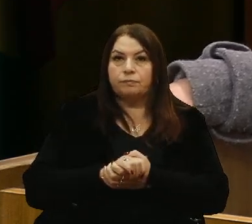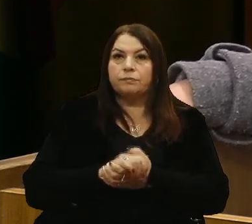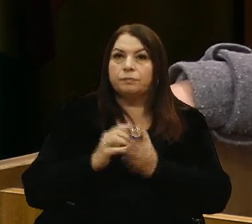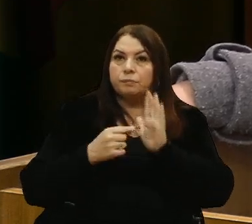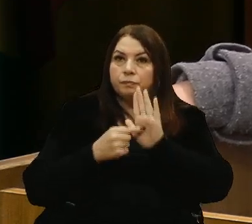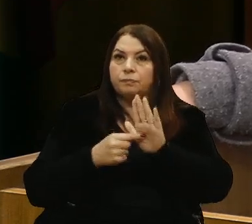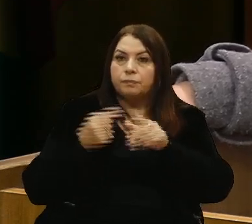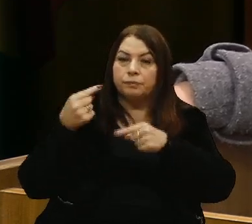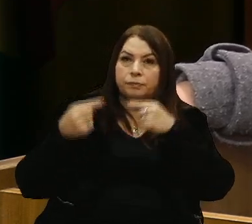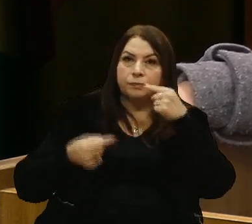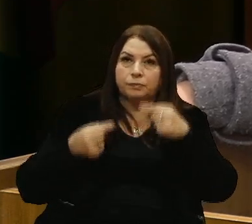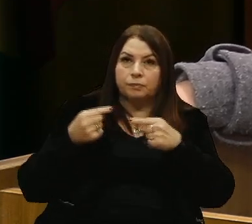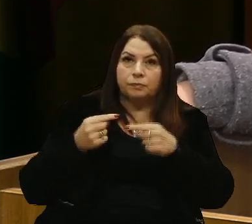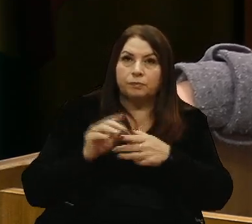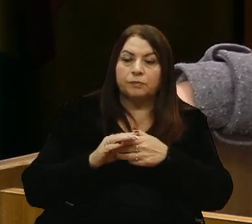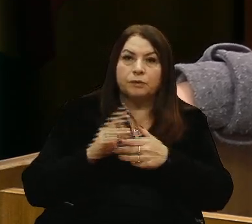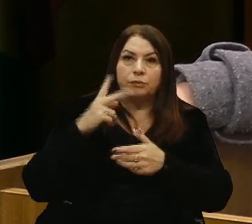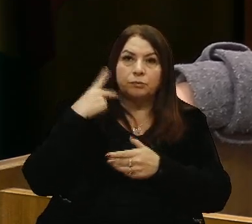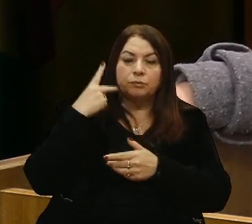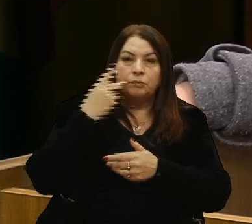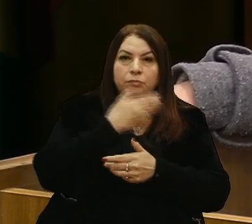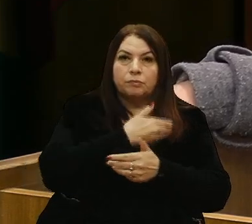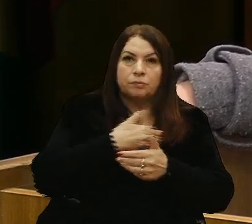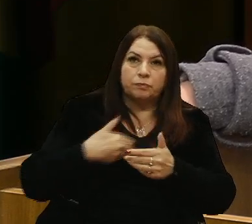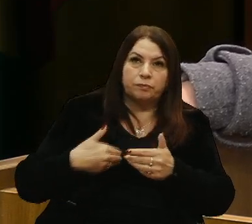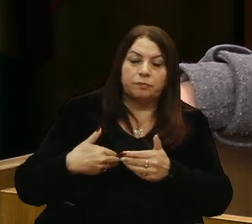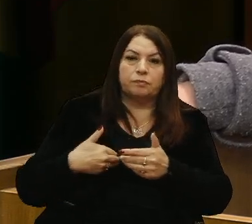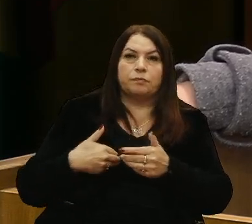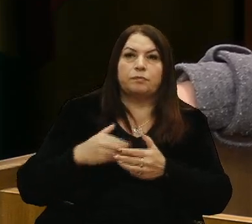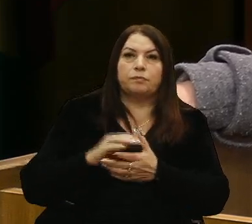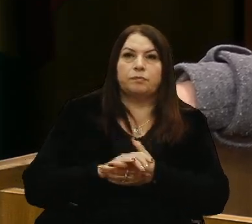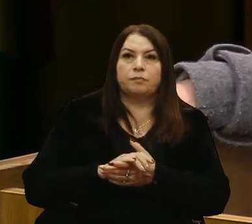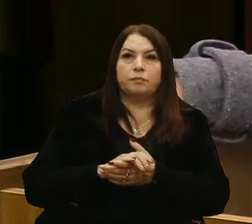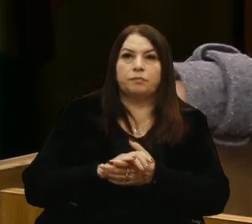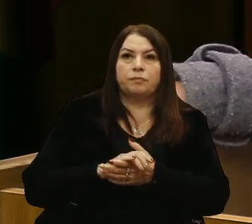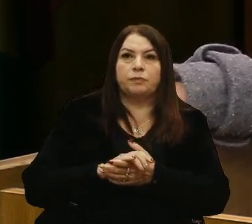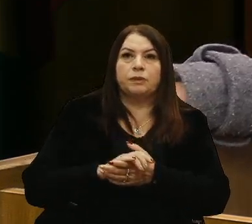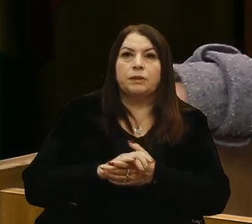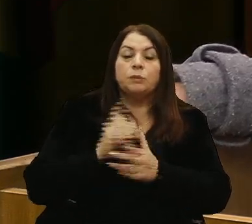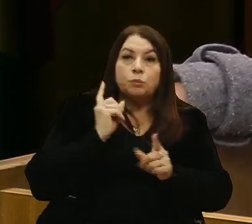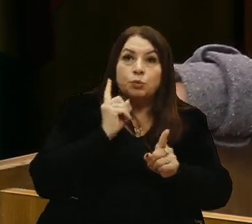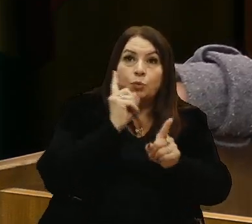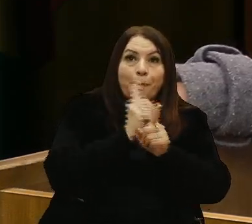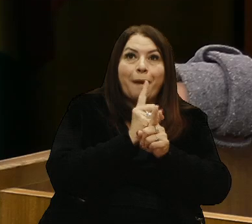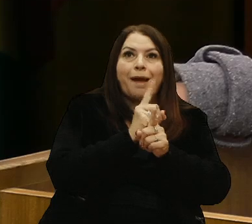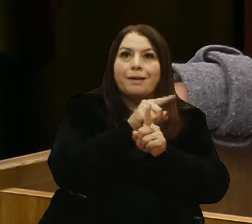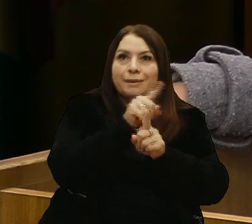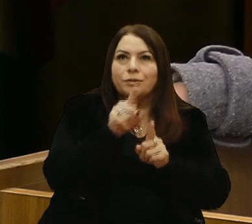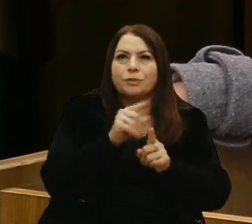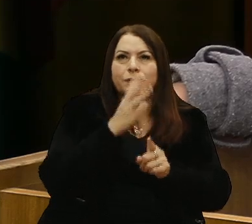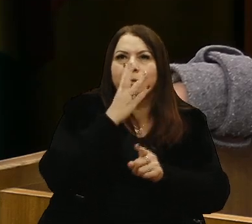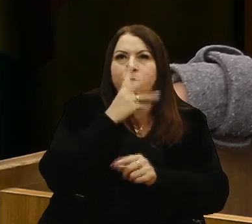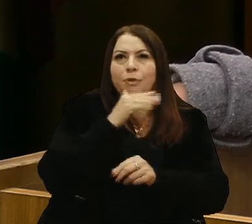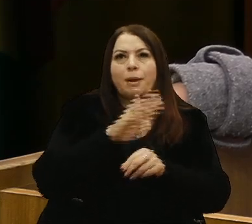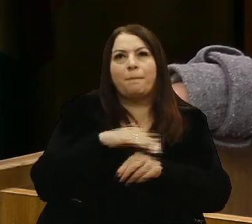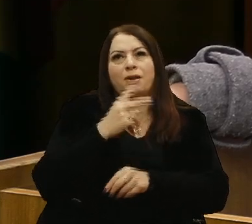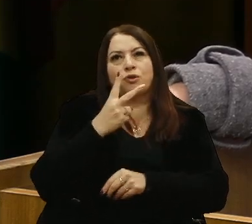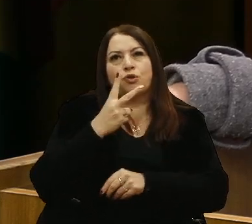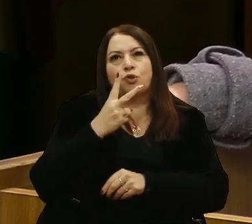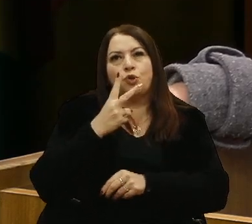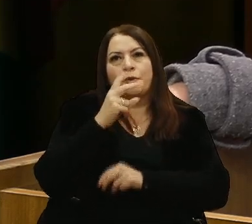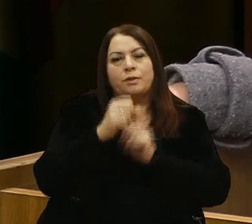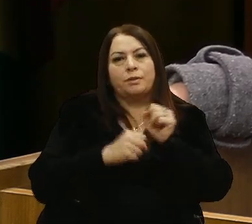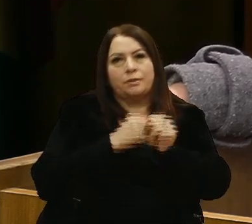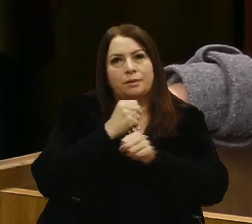gente debater as políticas públicas que elas vão desde um diagnóstico que demora mais de 2 anos no